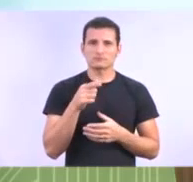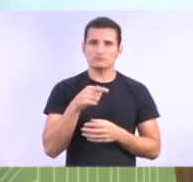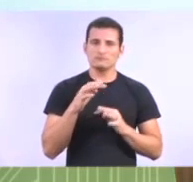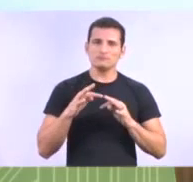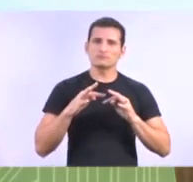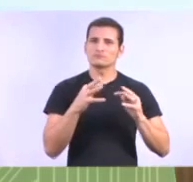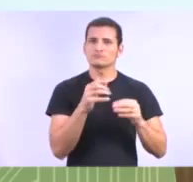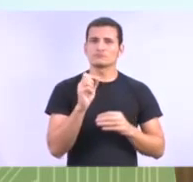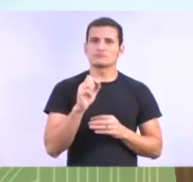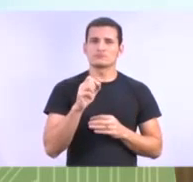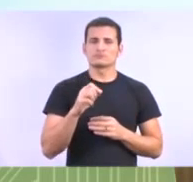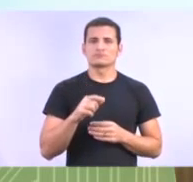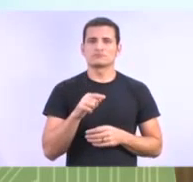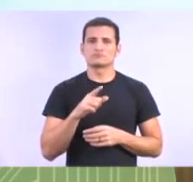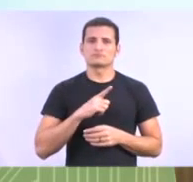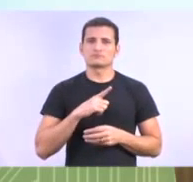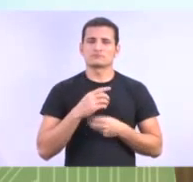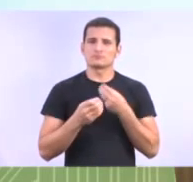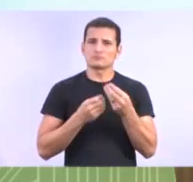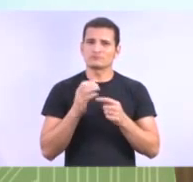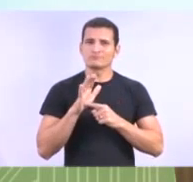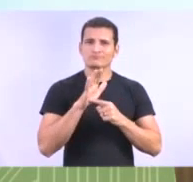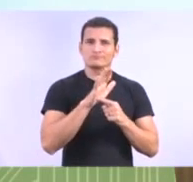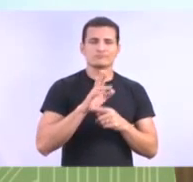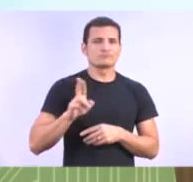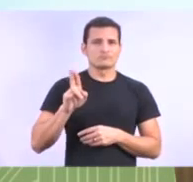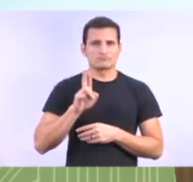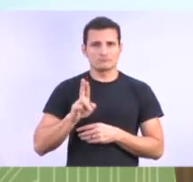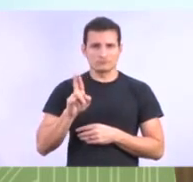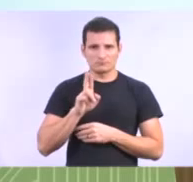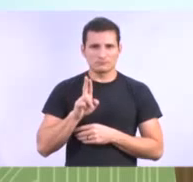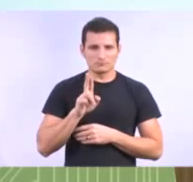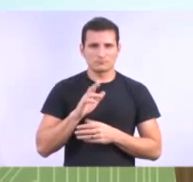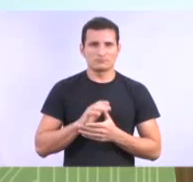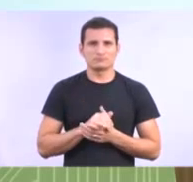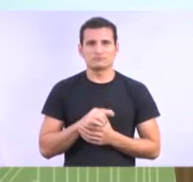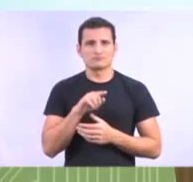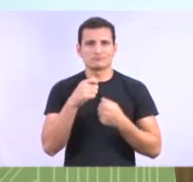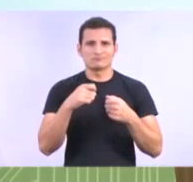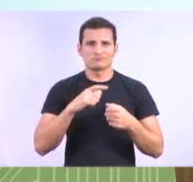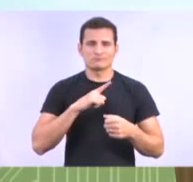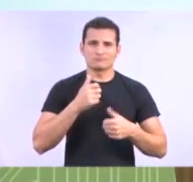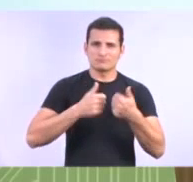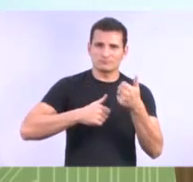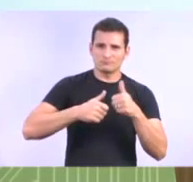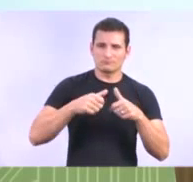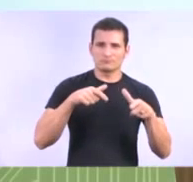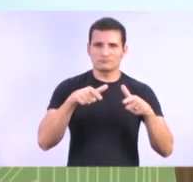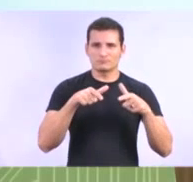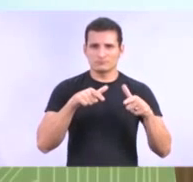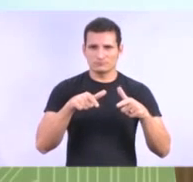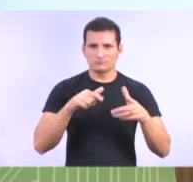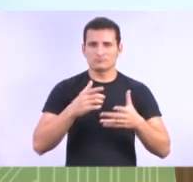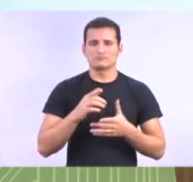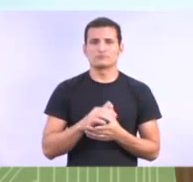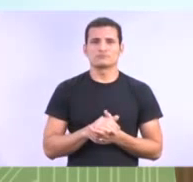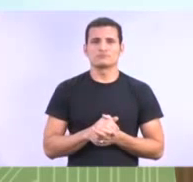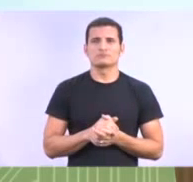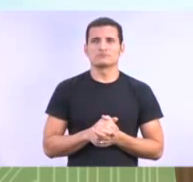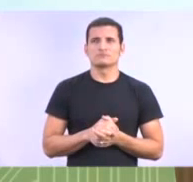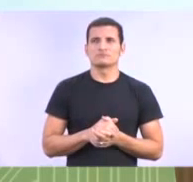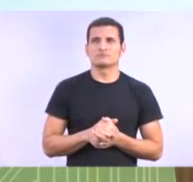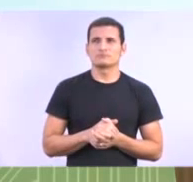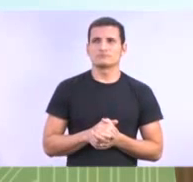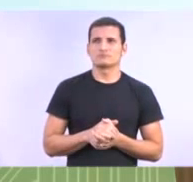quê? Ter condições de atender o nosso usuário. A gente tem que ter essa qualidade de serviço para ser atendida aí.